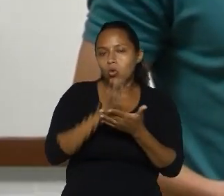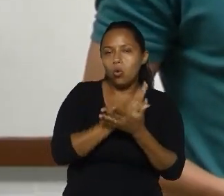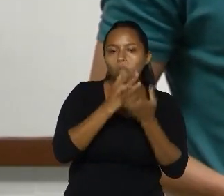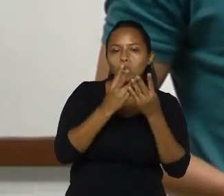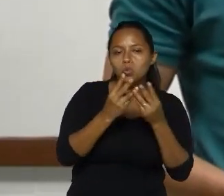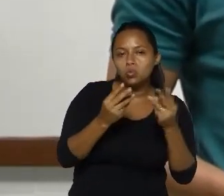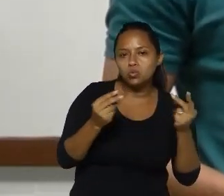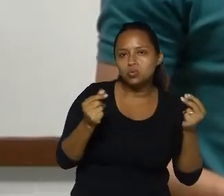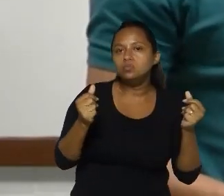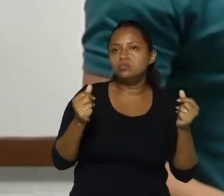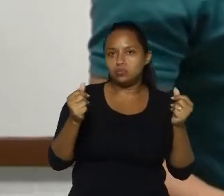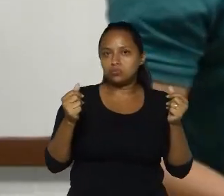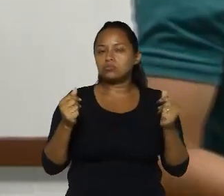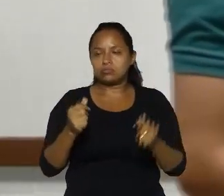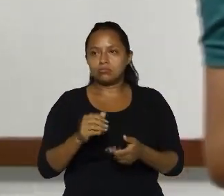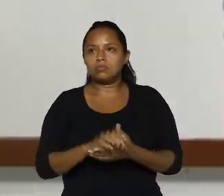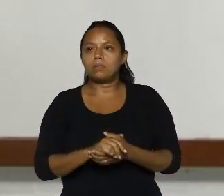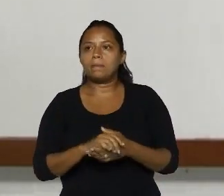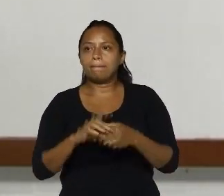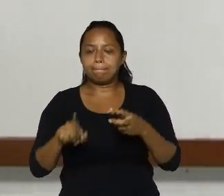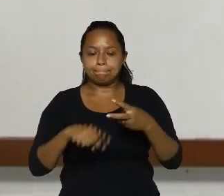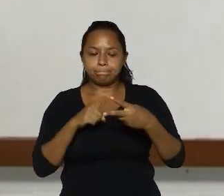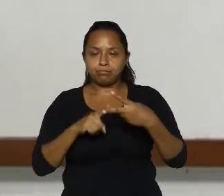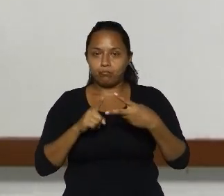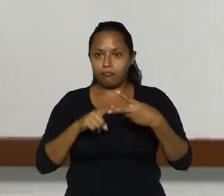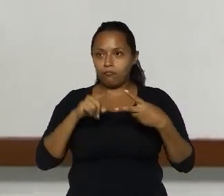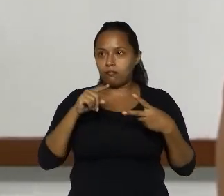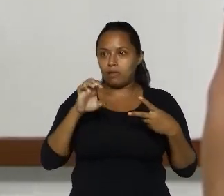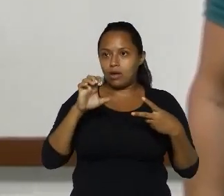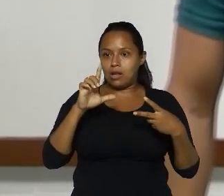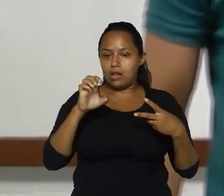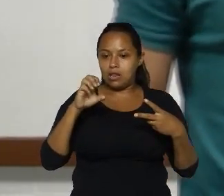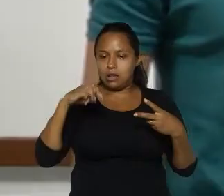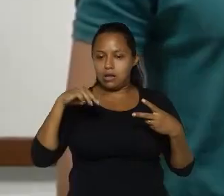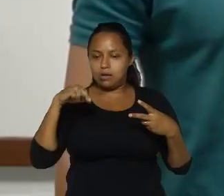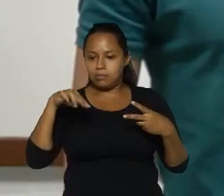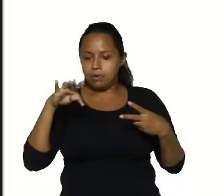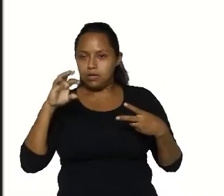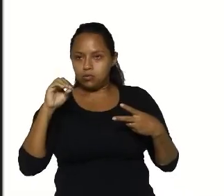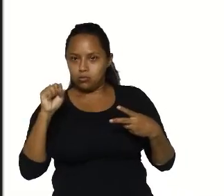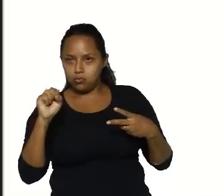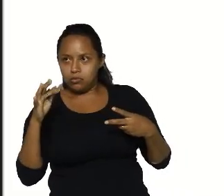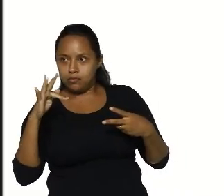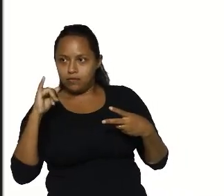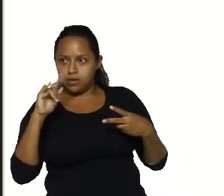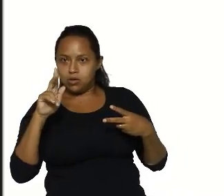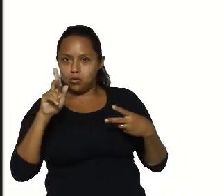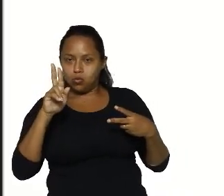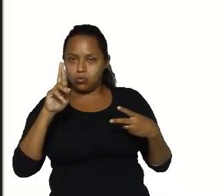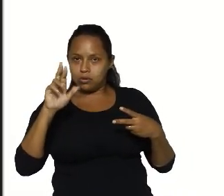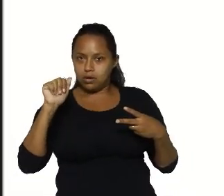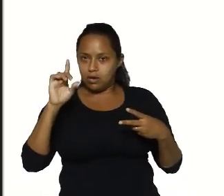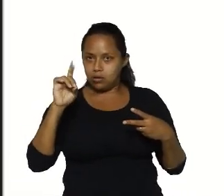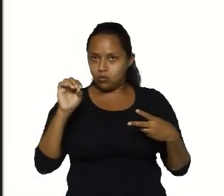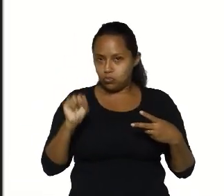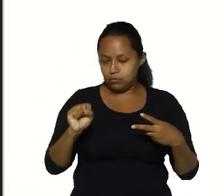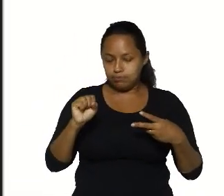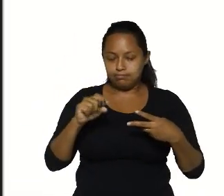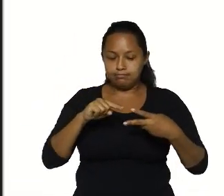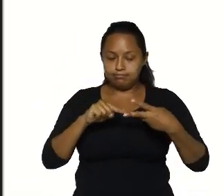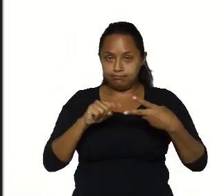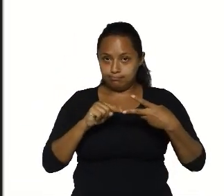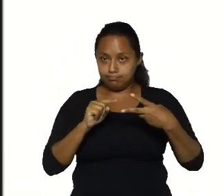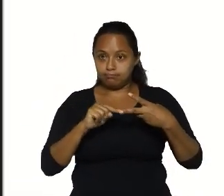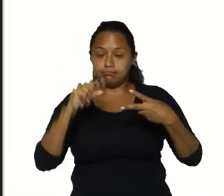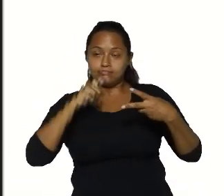que vocês vão ver mais à frente. O segundo componente do sangue nós chamamos de elementos figurados. Esses